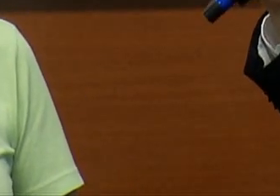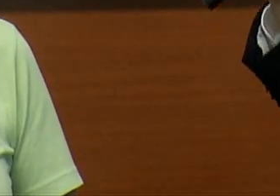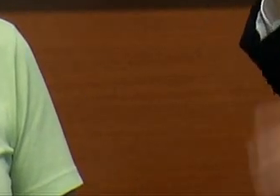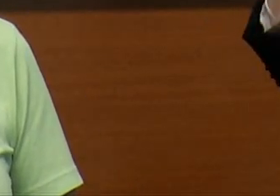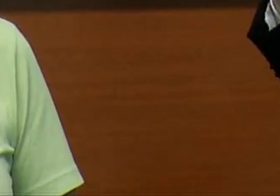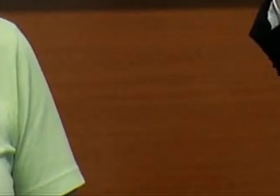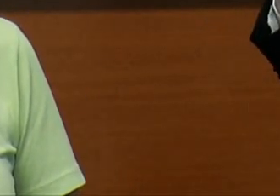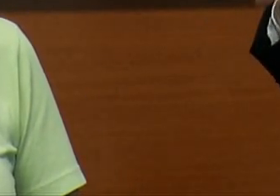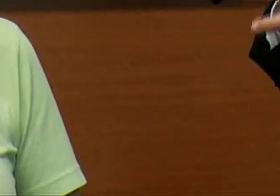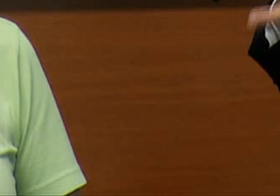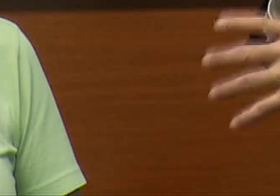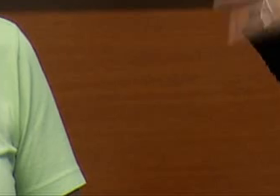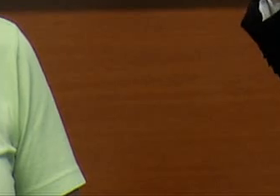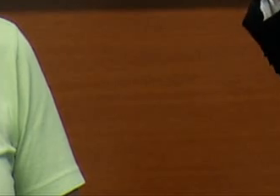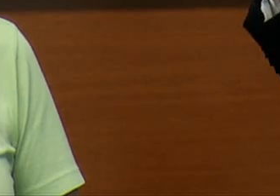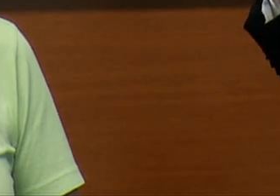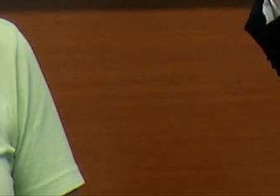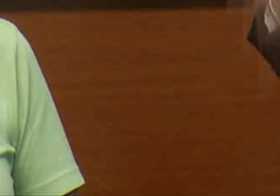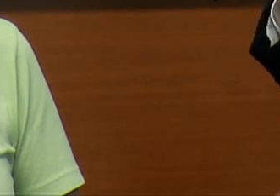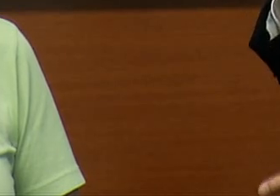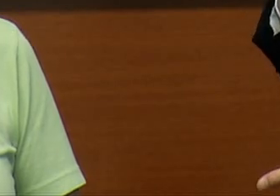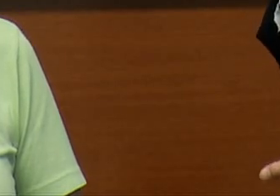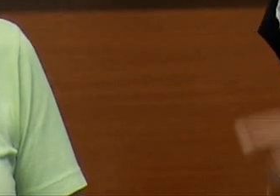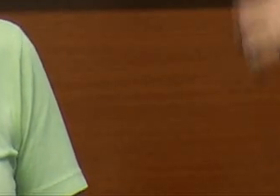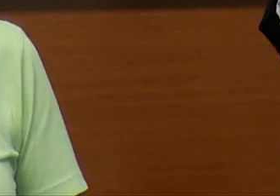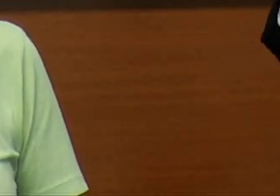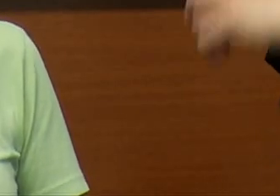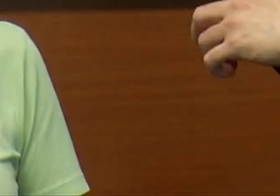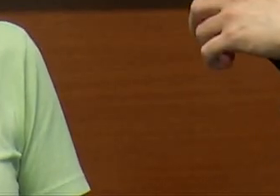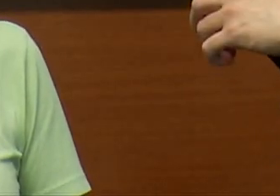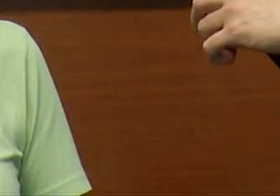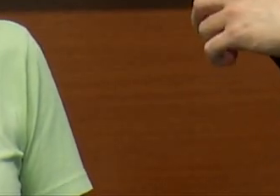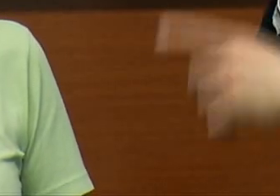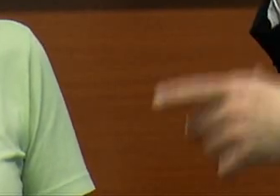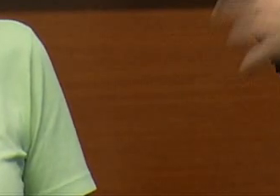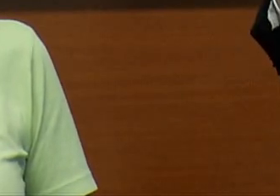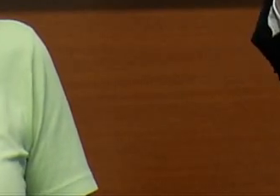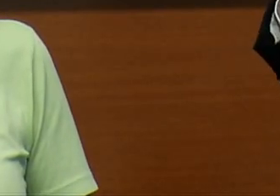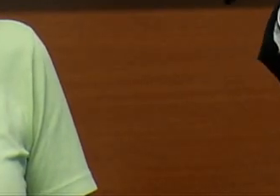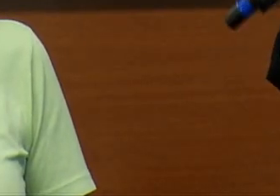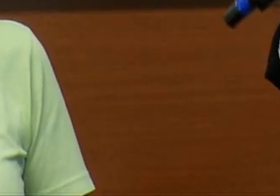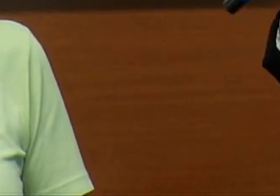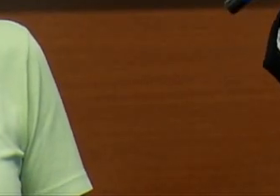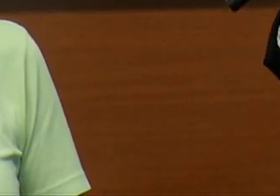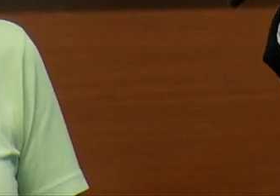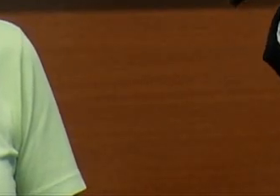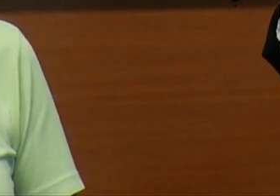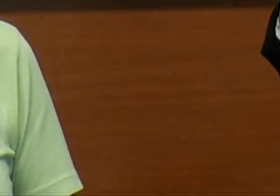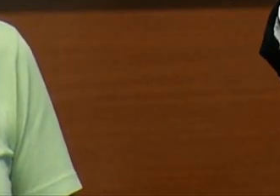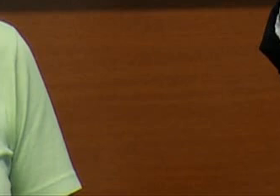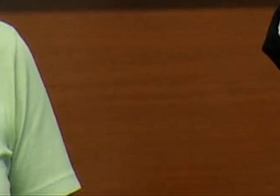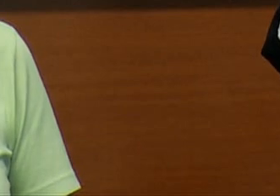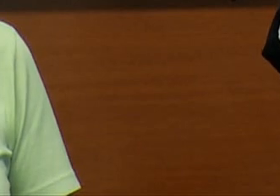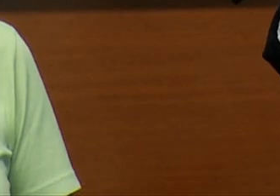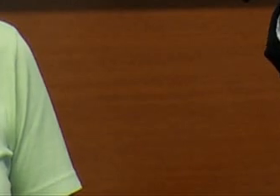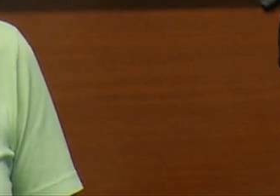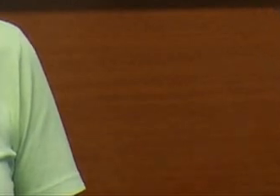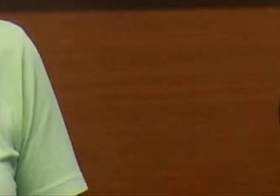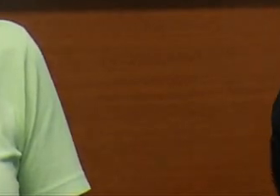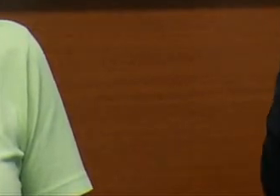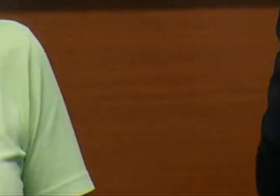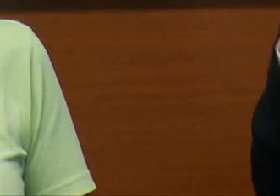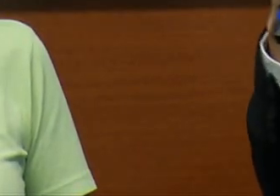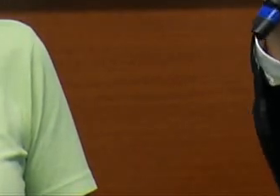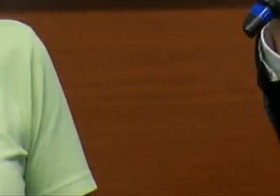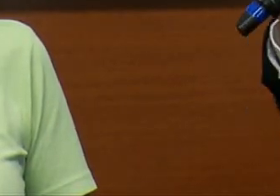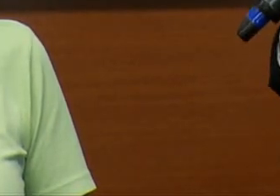outras coisas, você obter o nosso respeito profissional, porque o nosso carinho pessoal você já tem. E